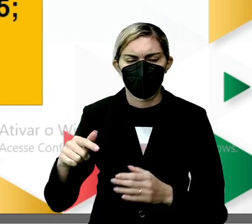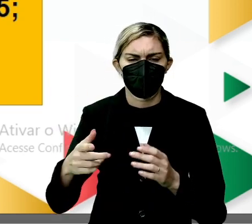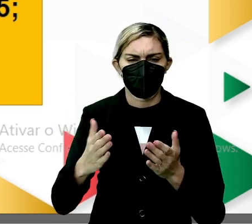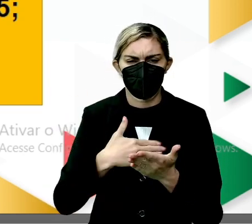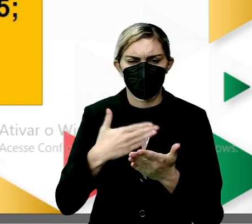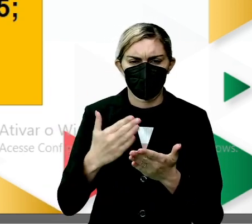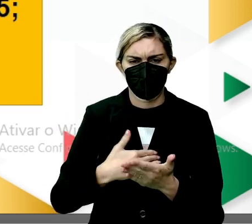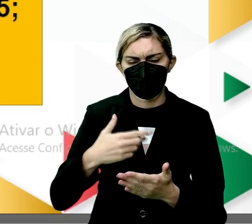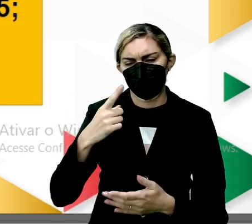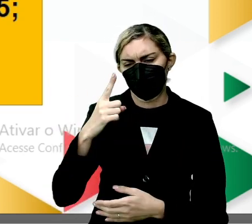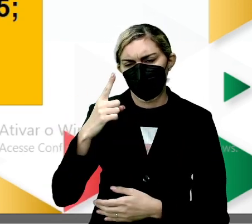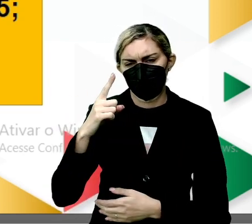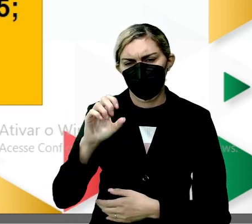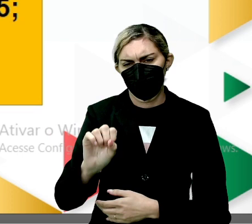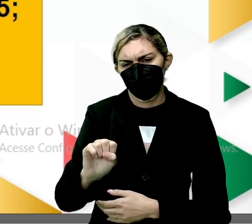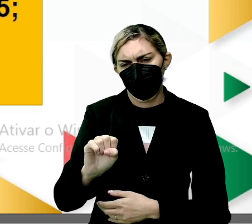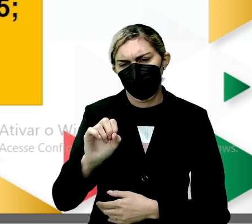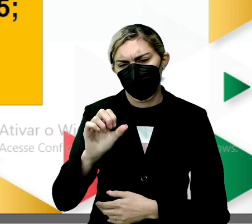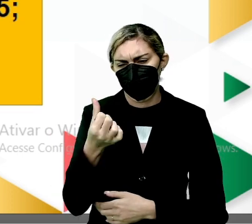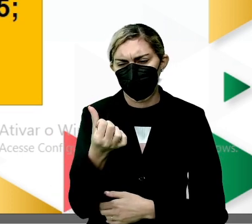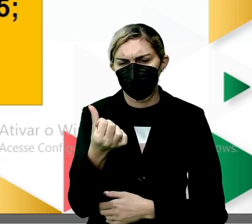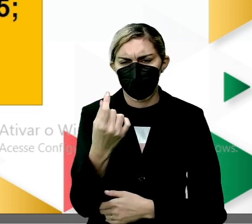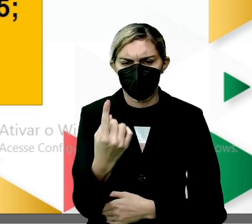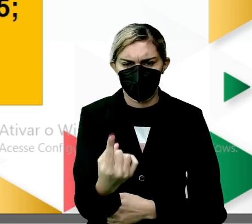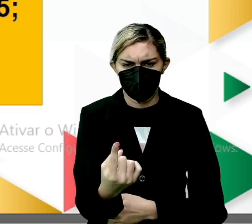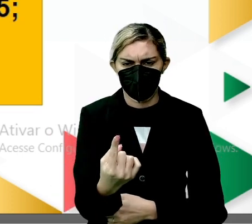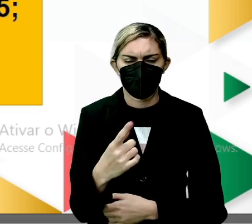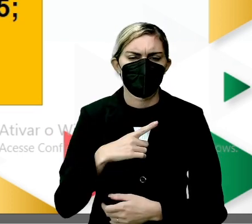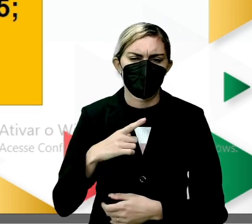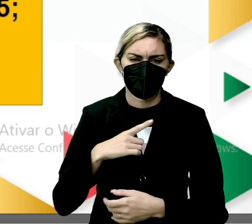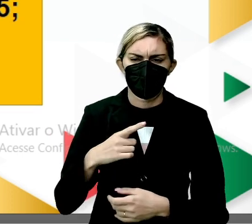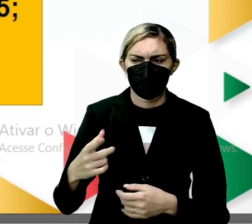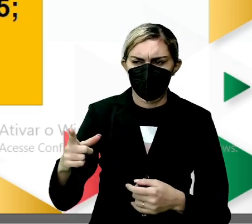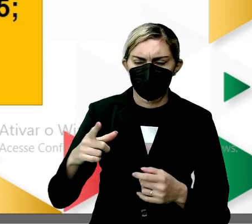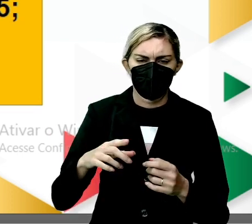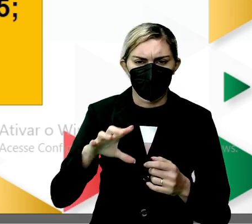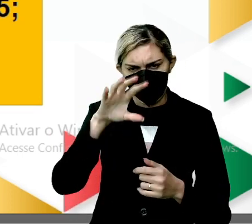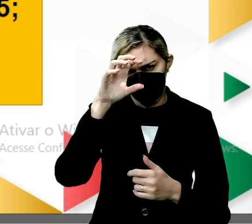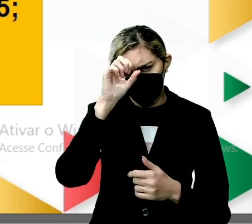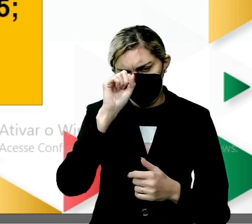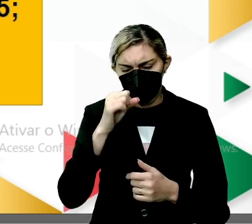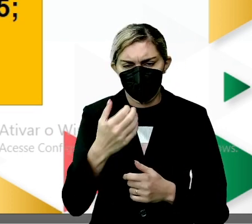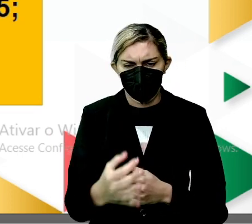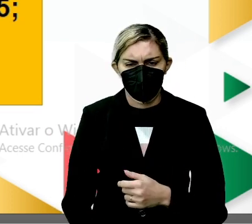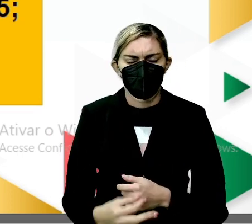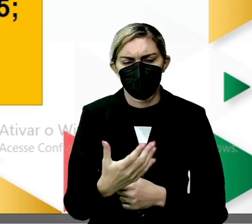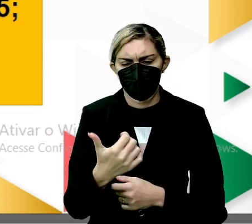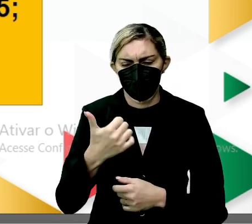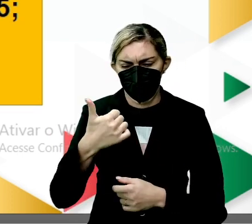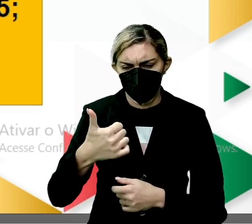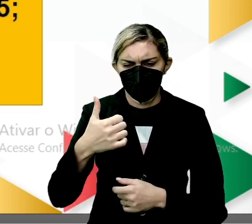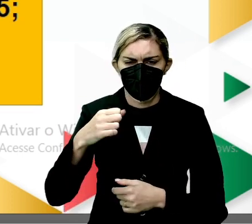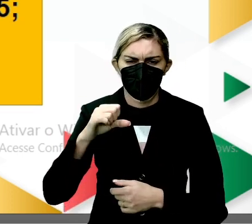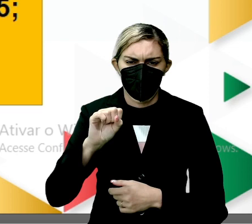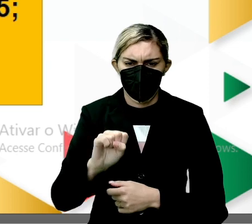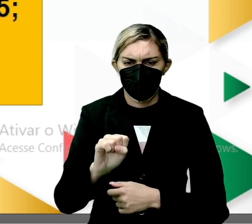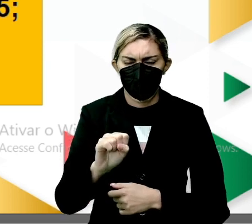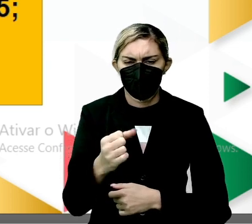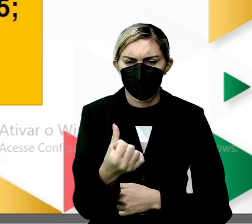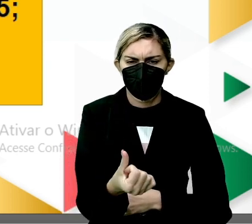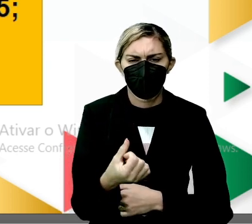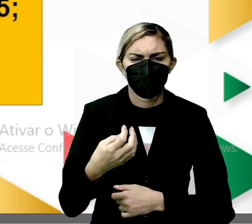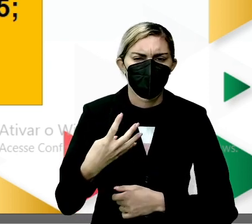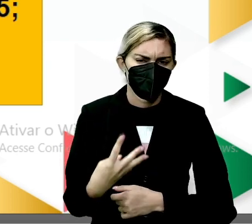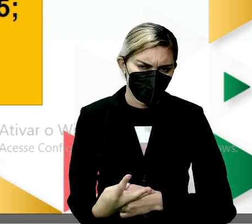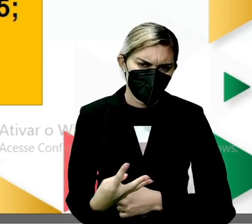de 1861. O Evangelho segundo o Espiritismo, certo? Que é de 1864.